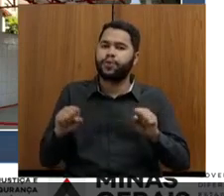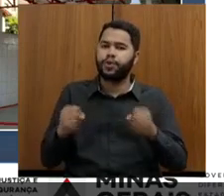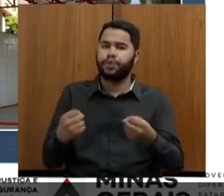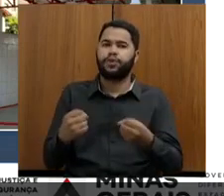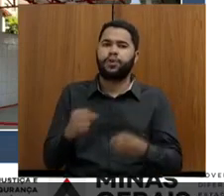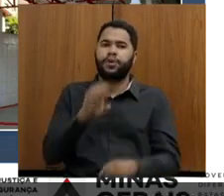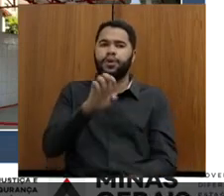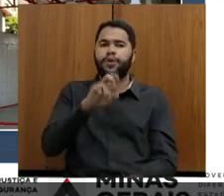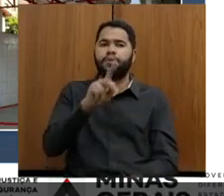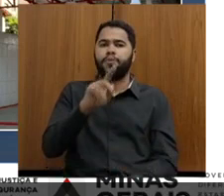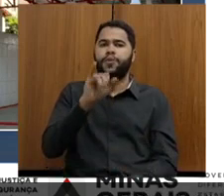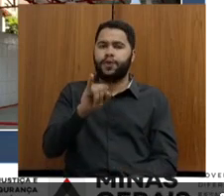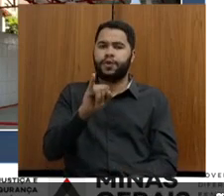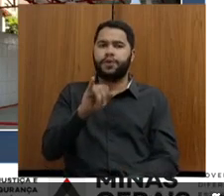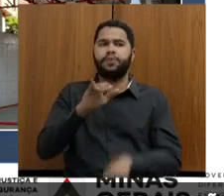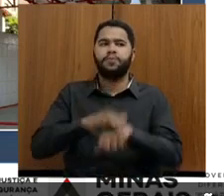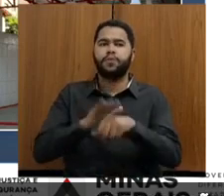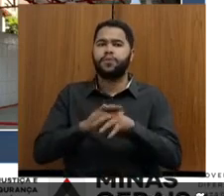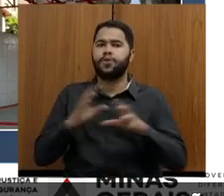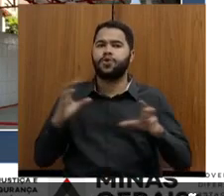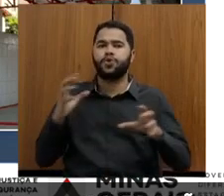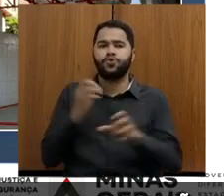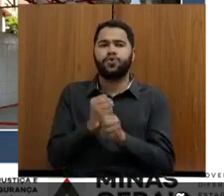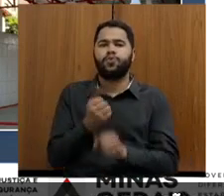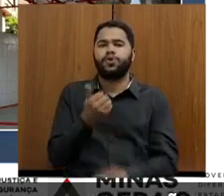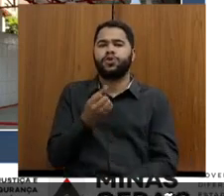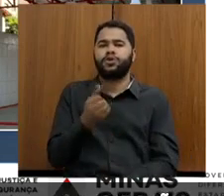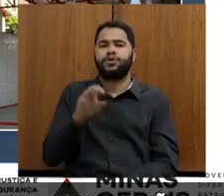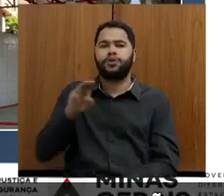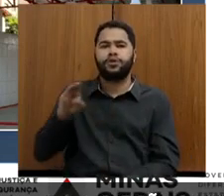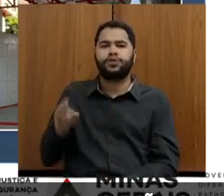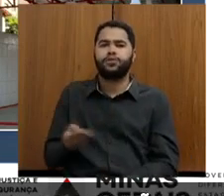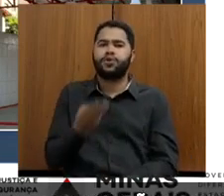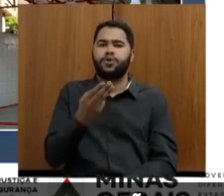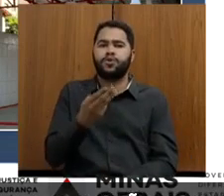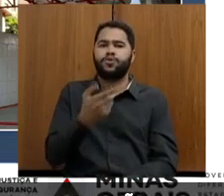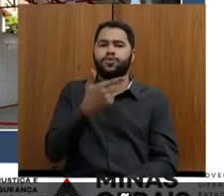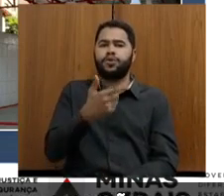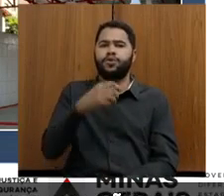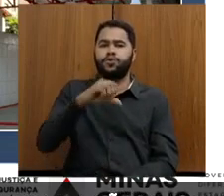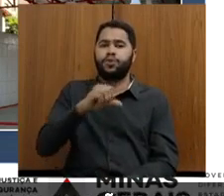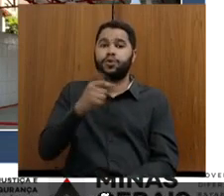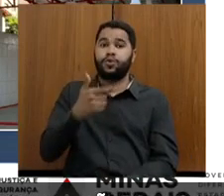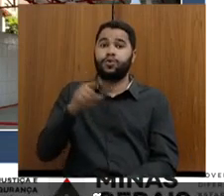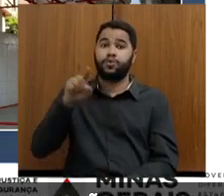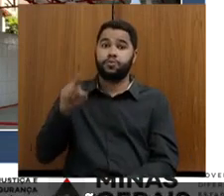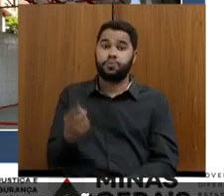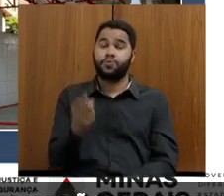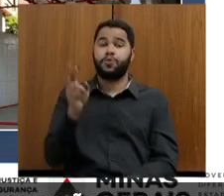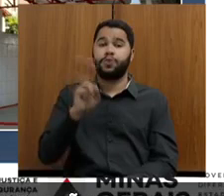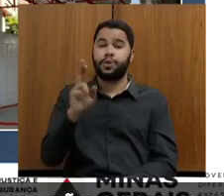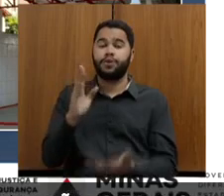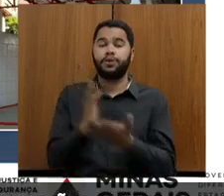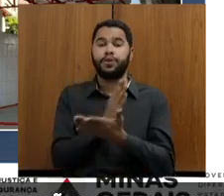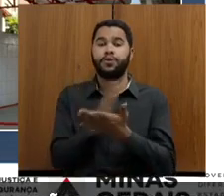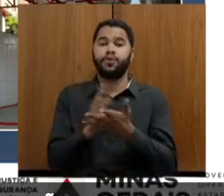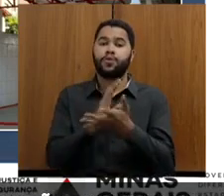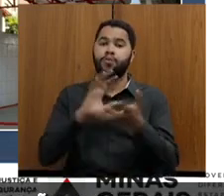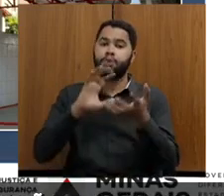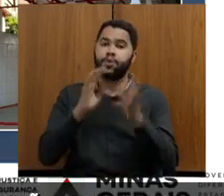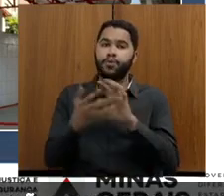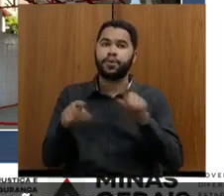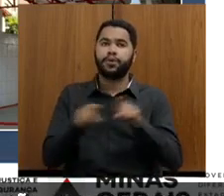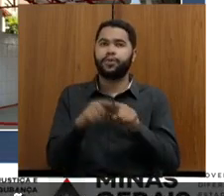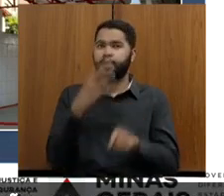individual em uma soma de 16 milhões 292 mil reais algumas obras como por